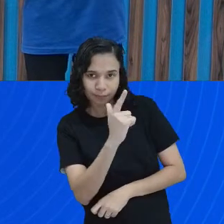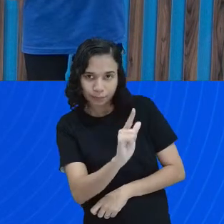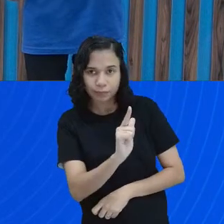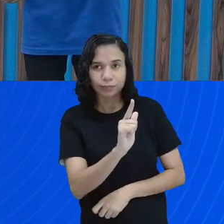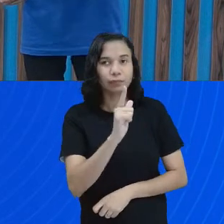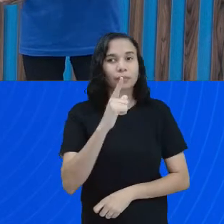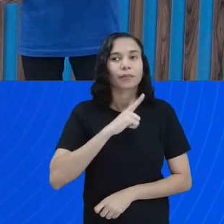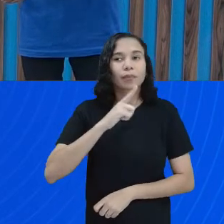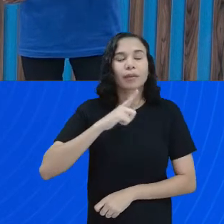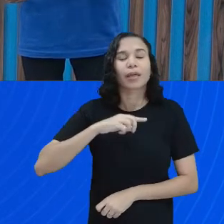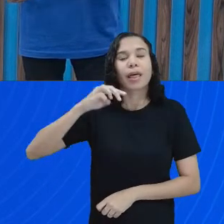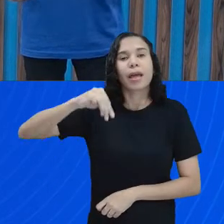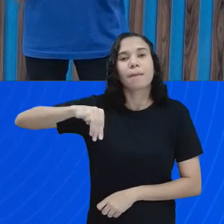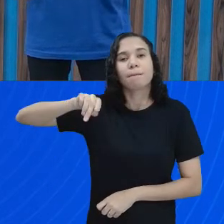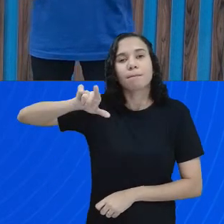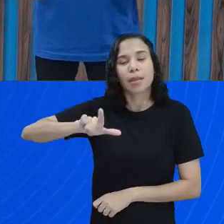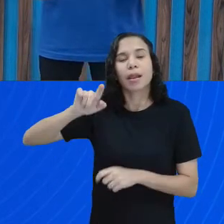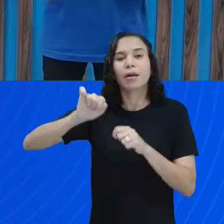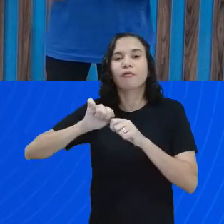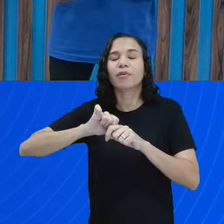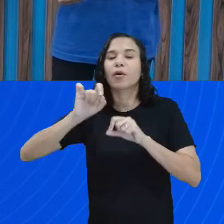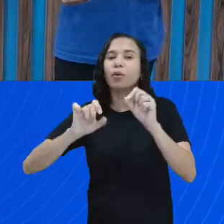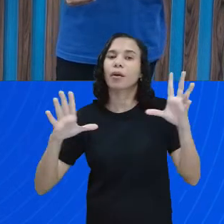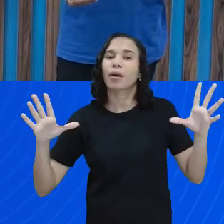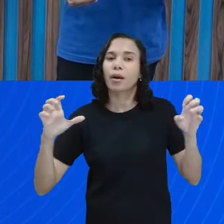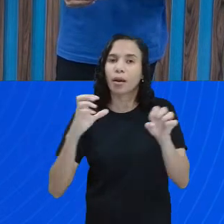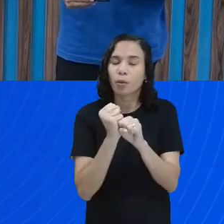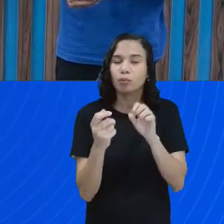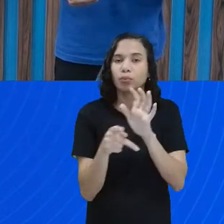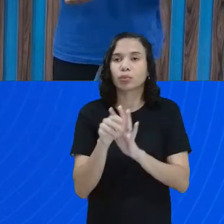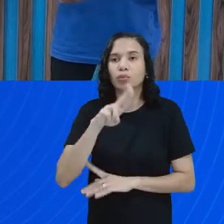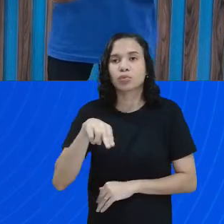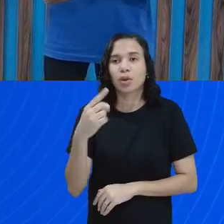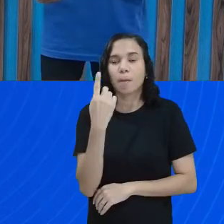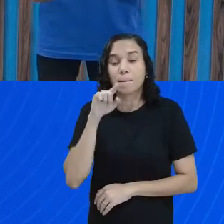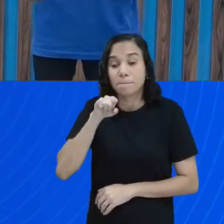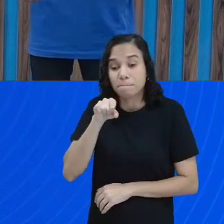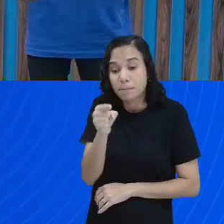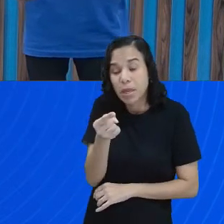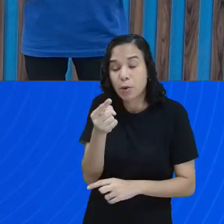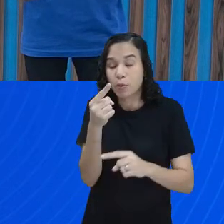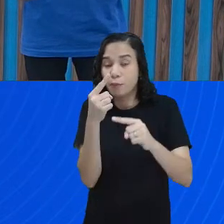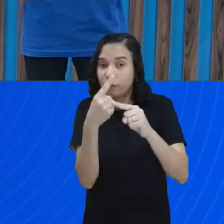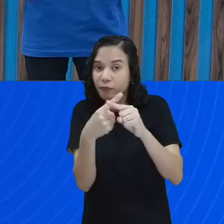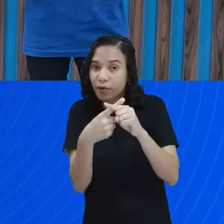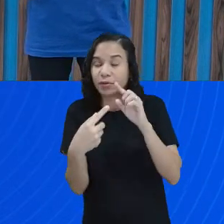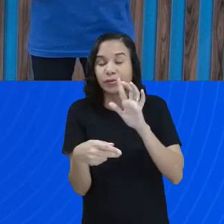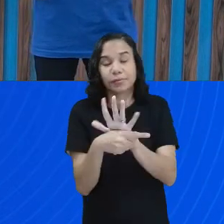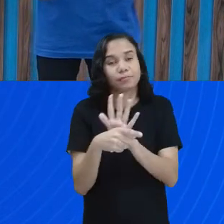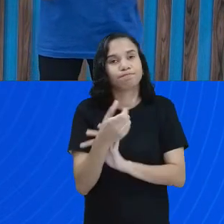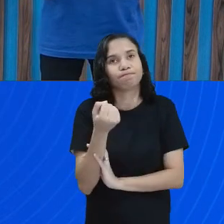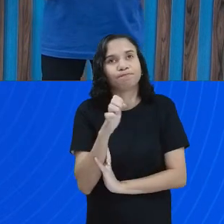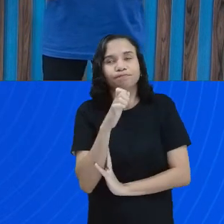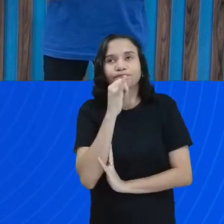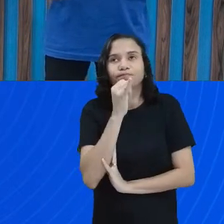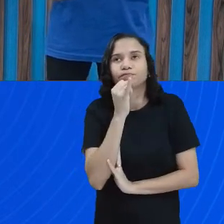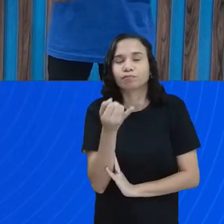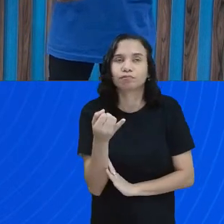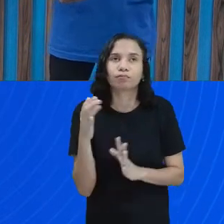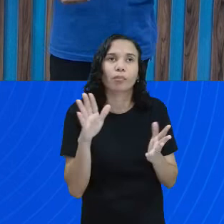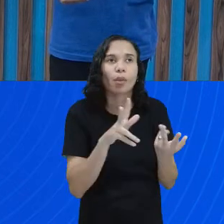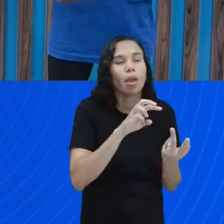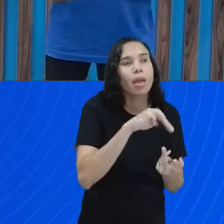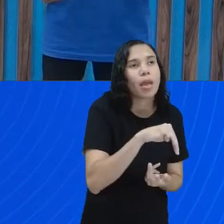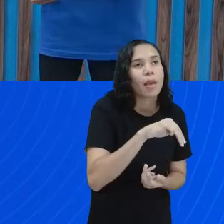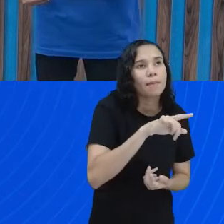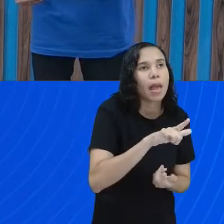que equivale a mililitro, vai fazer um cálculo com 1000, multiplicar ou dividir, depende da conversão, se eu vou multiplicar, se eu vou converter de